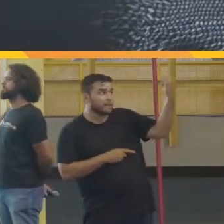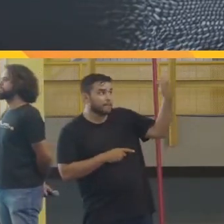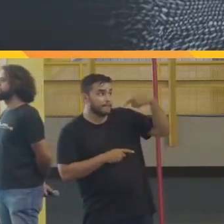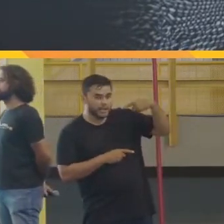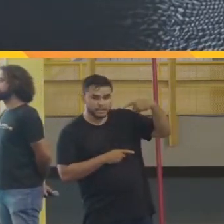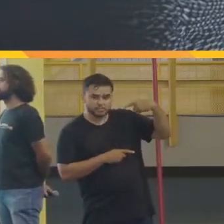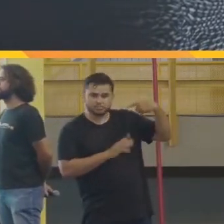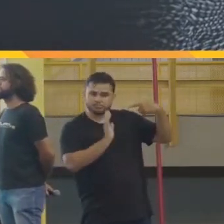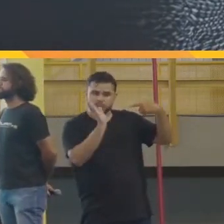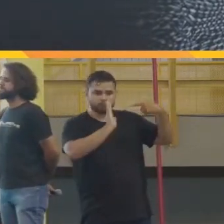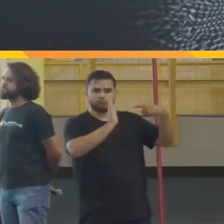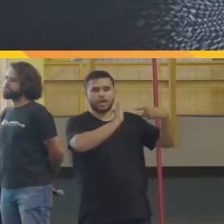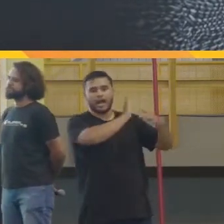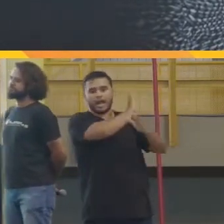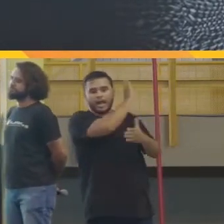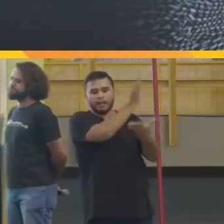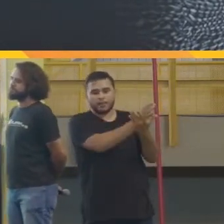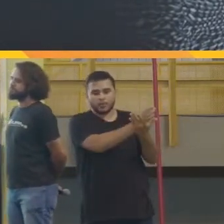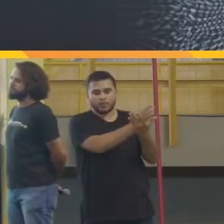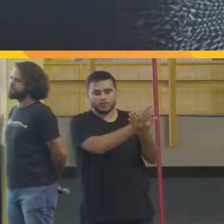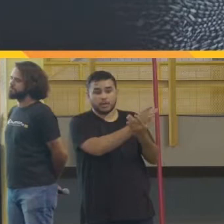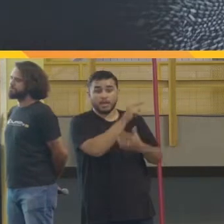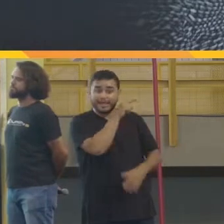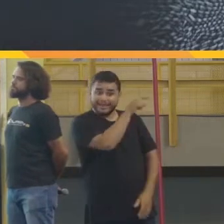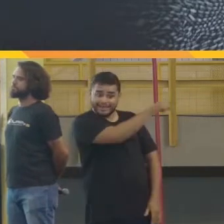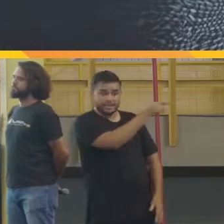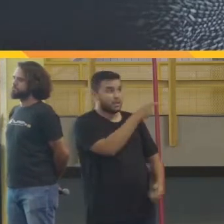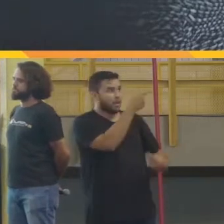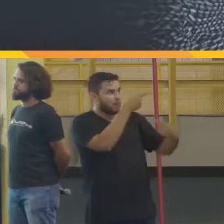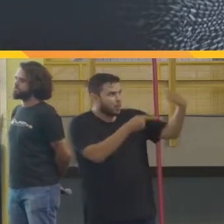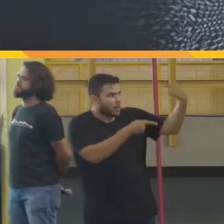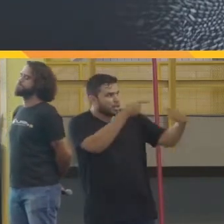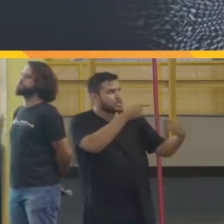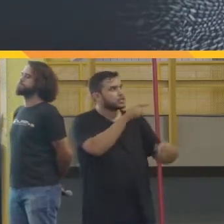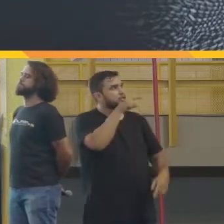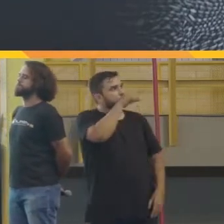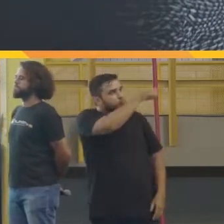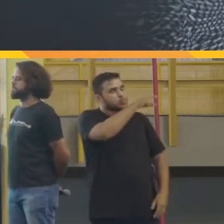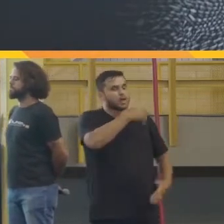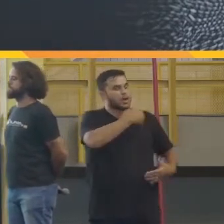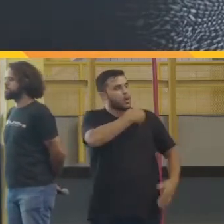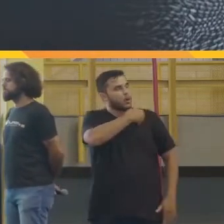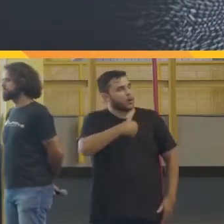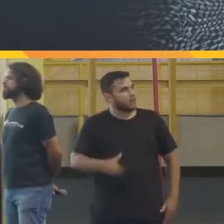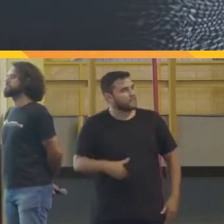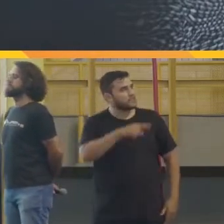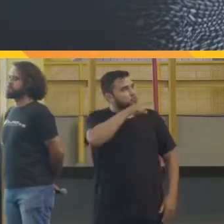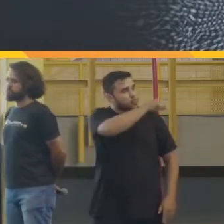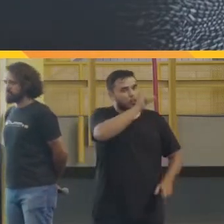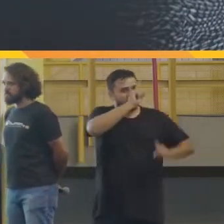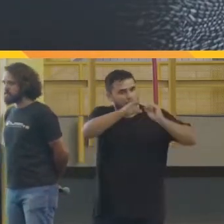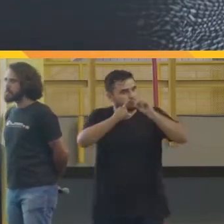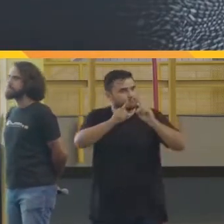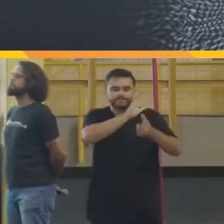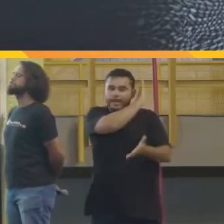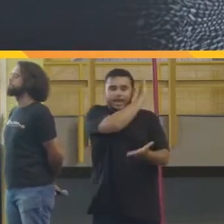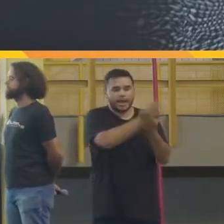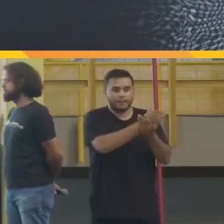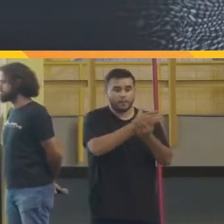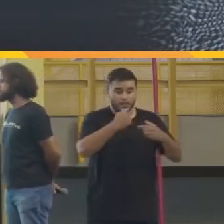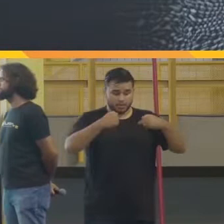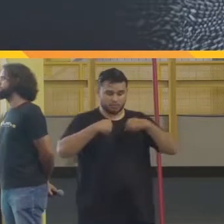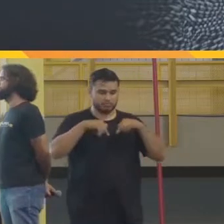baixo, sem a participação popular. O povo não foi convidado, o povo não participou, e por